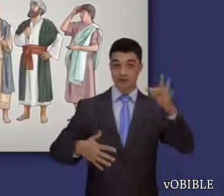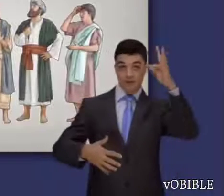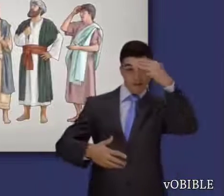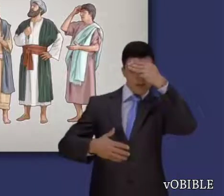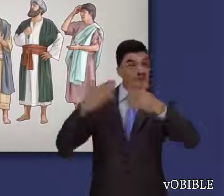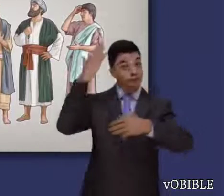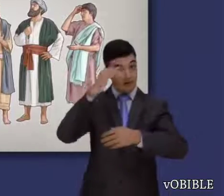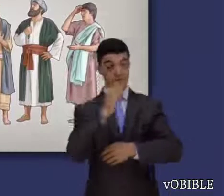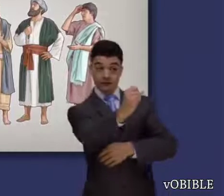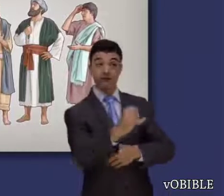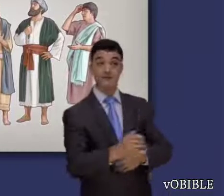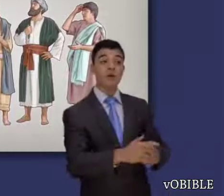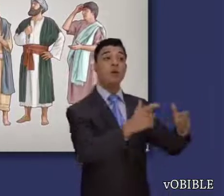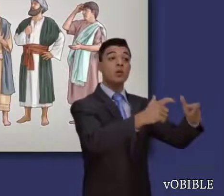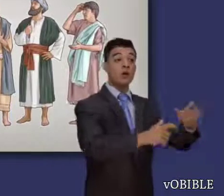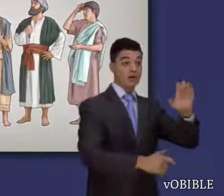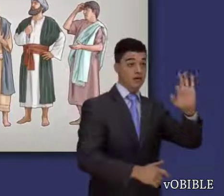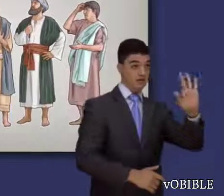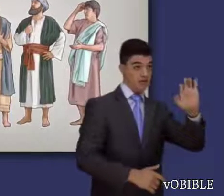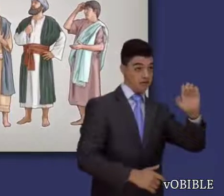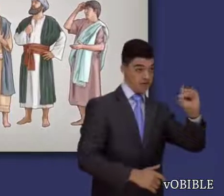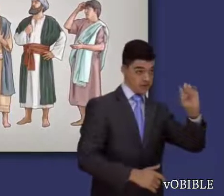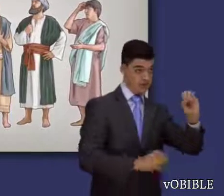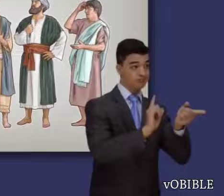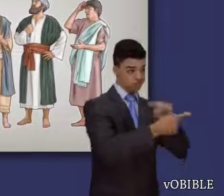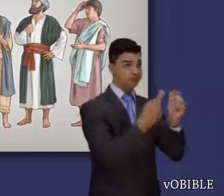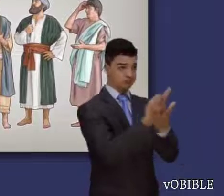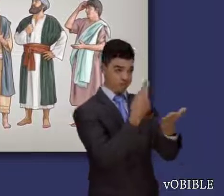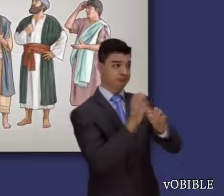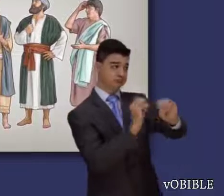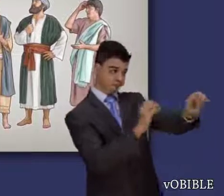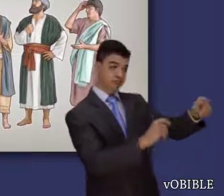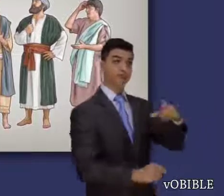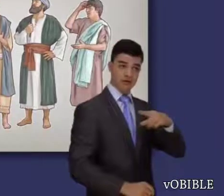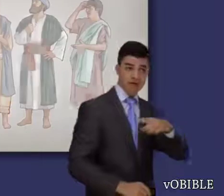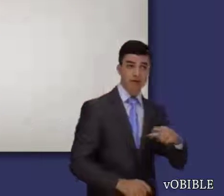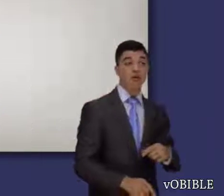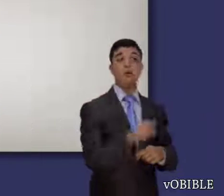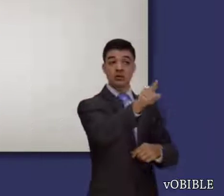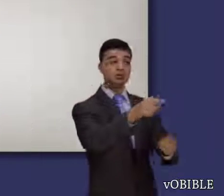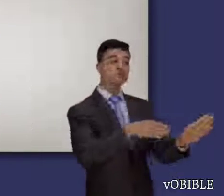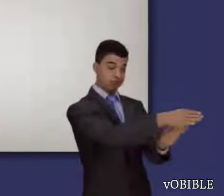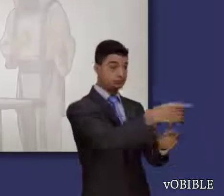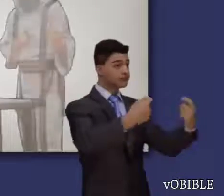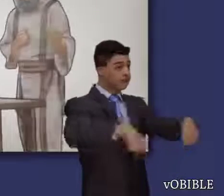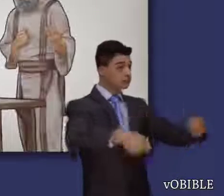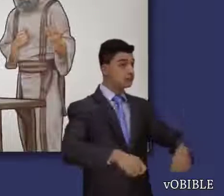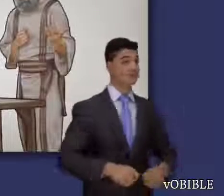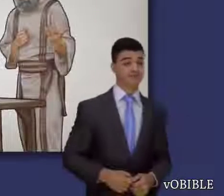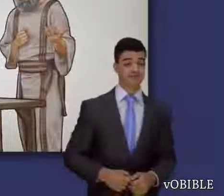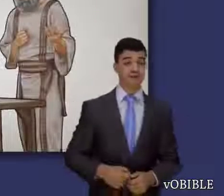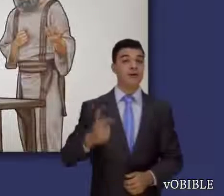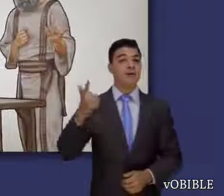Timóteo a ficar em Éfeso para corrigir alguns que se desviaram dos ensinamentos de Cristo. Ele também menciona que era grato